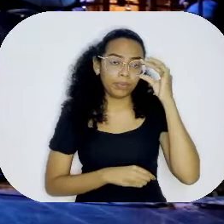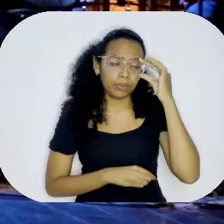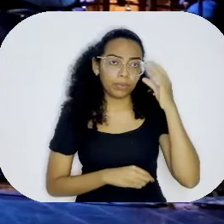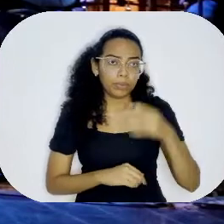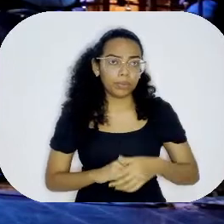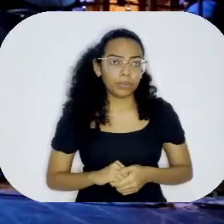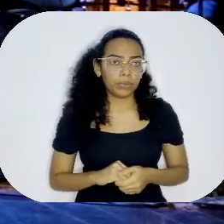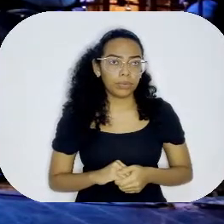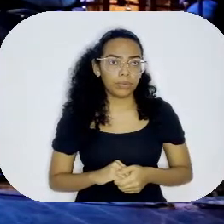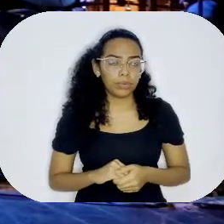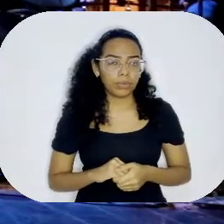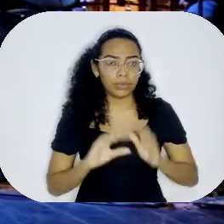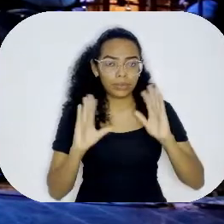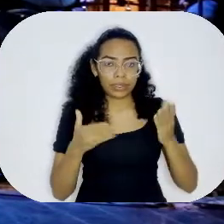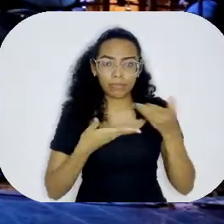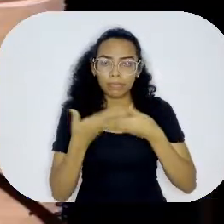o carro já estava andando, né?